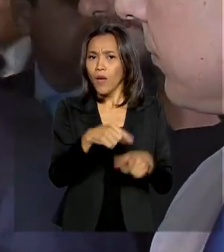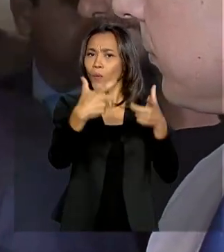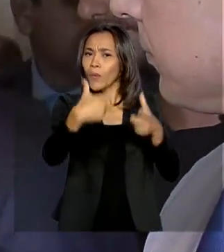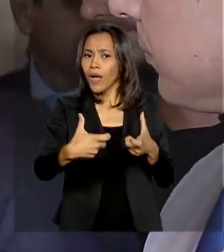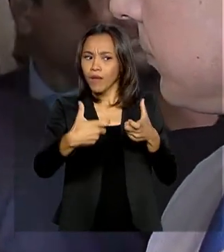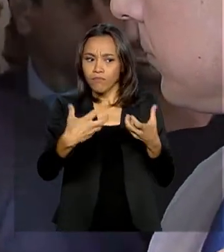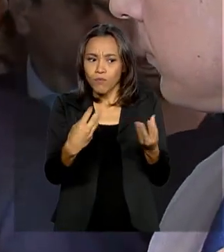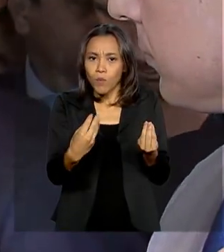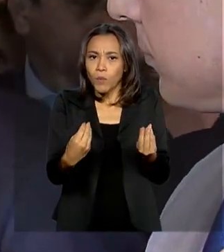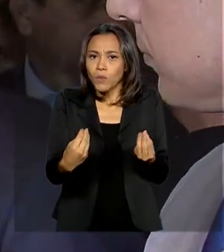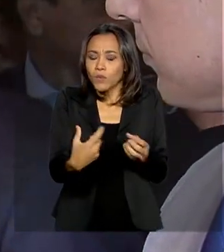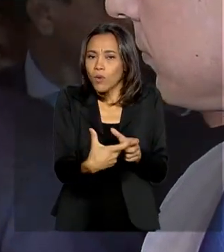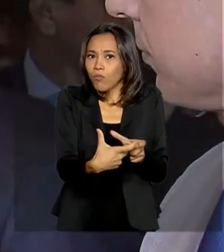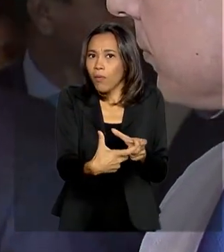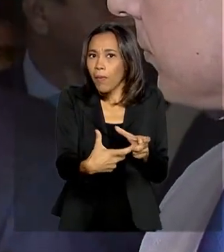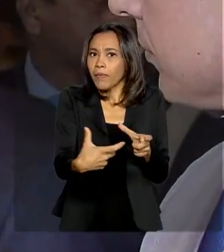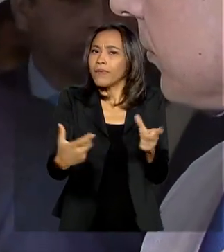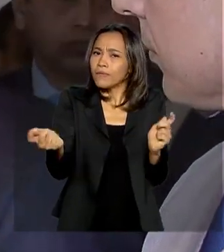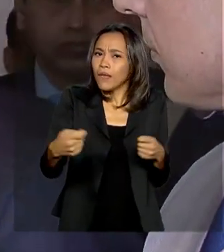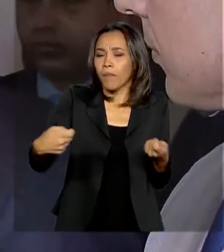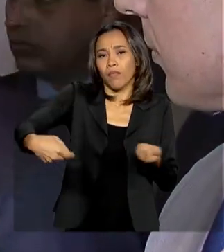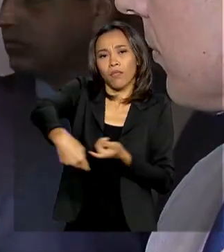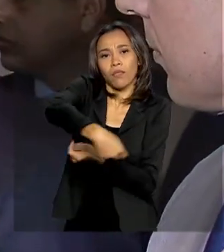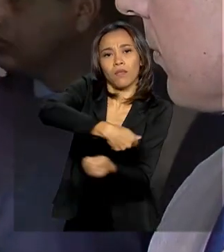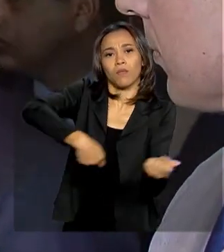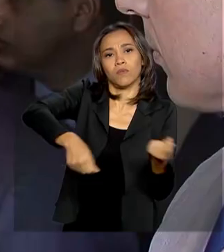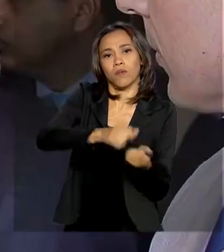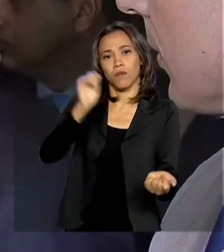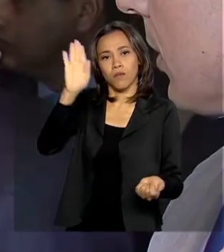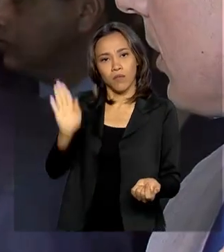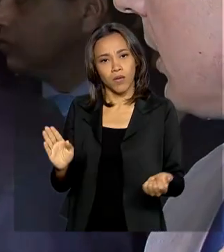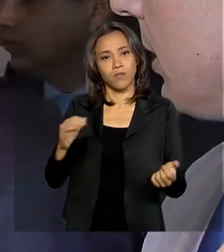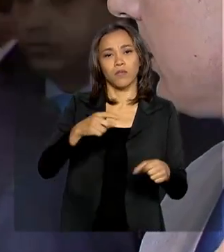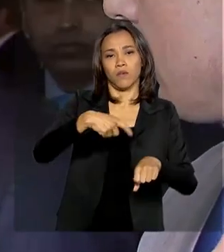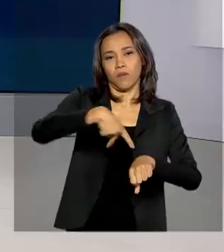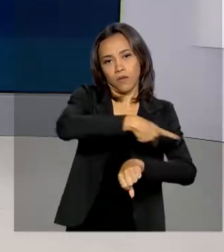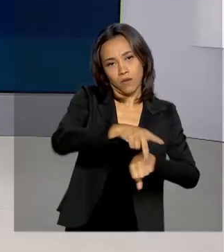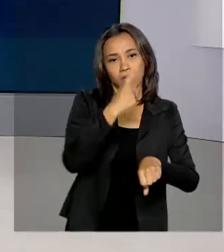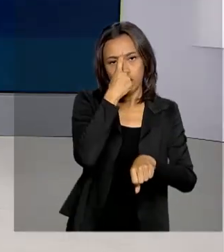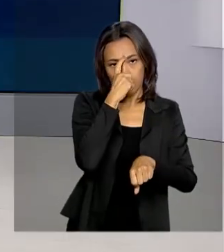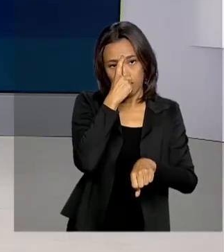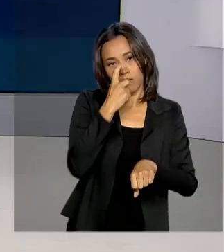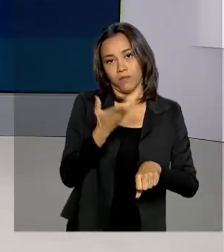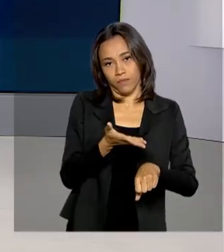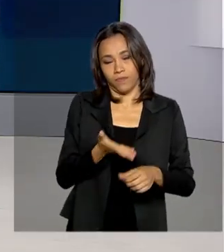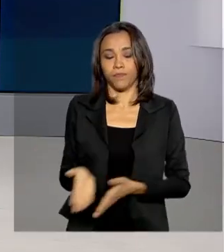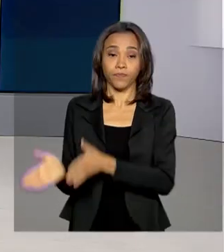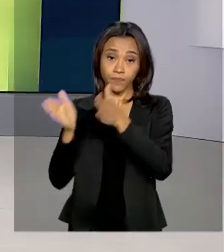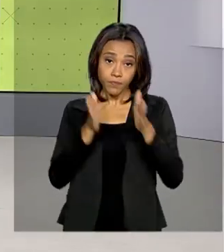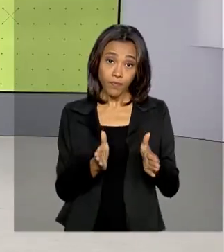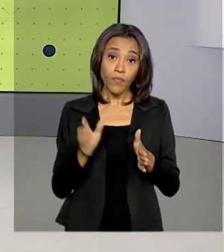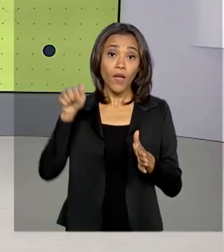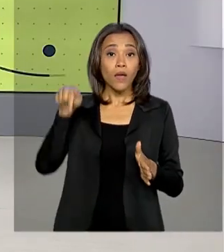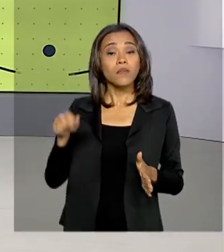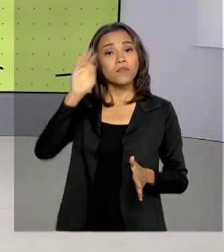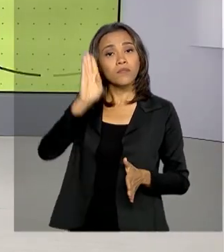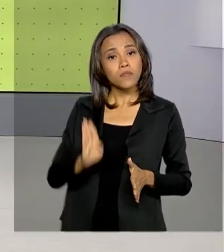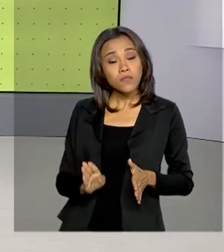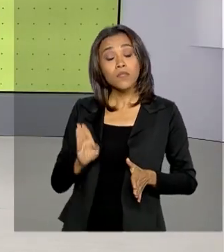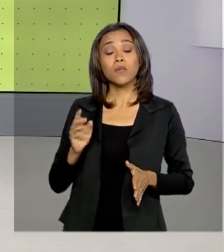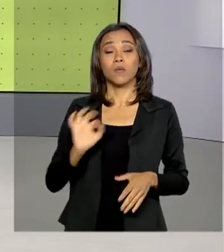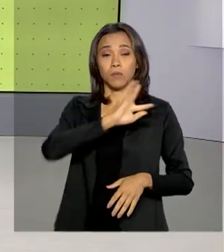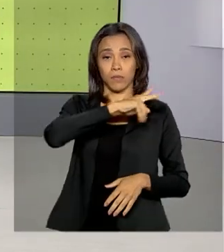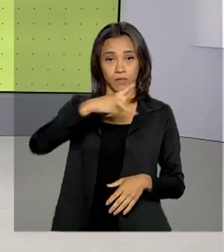para a gente negociar aqui na Índia. E aqui no Brasil, o presidente em